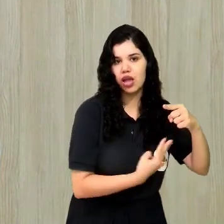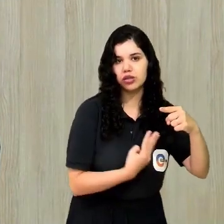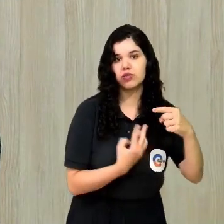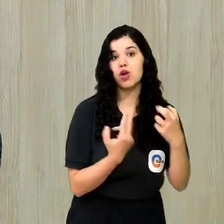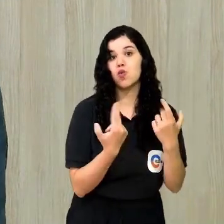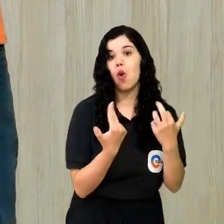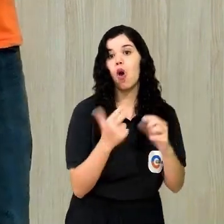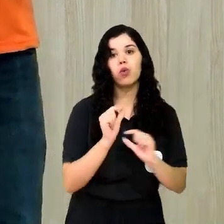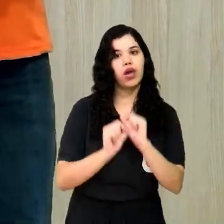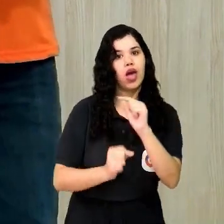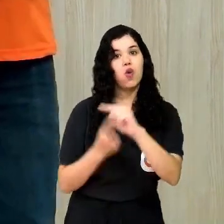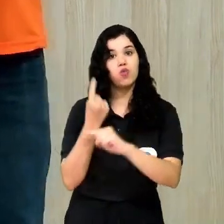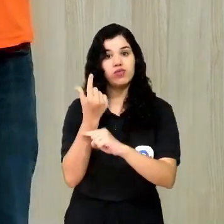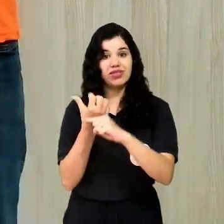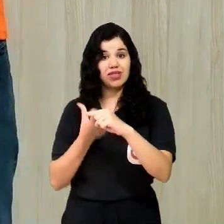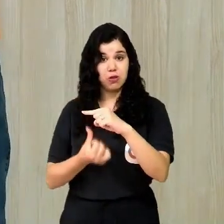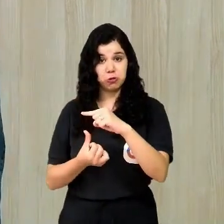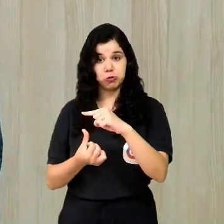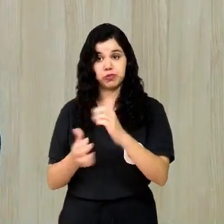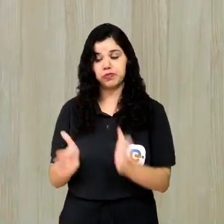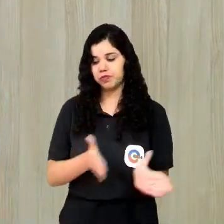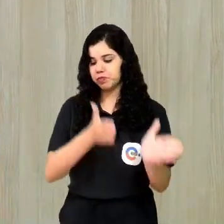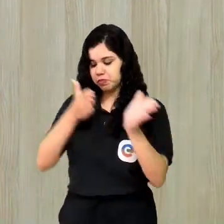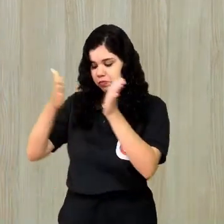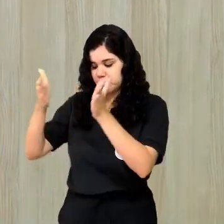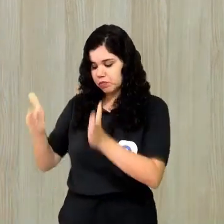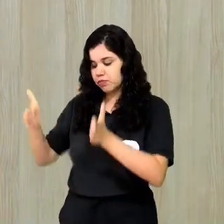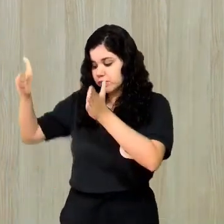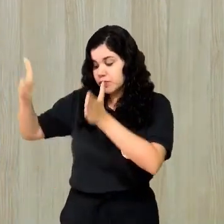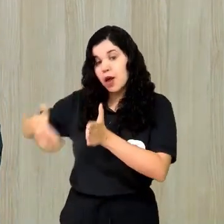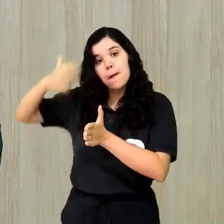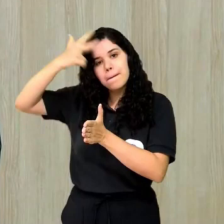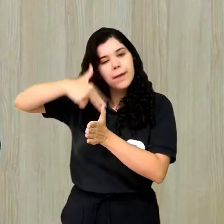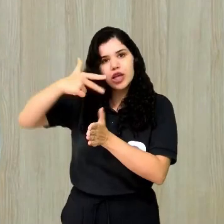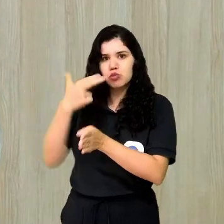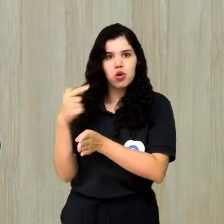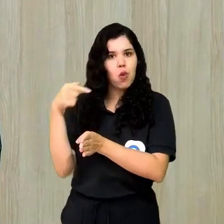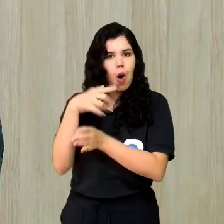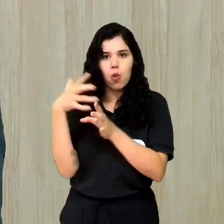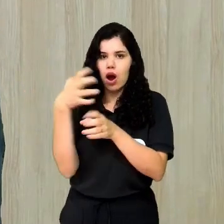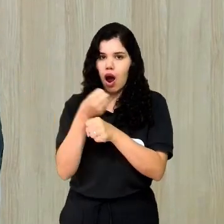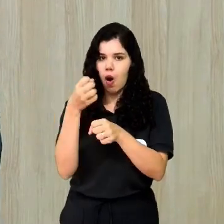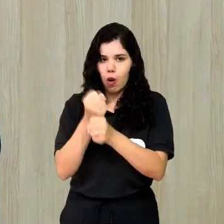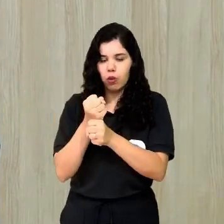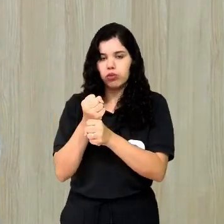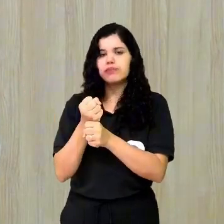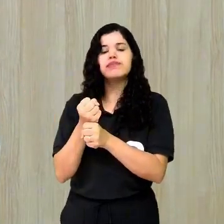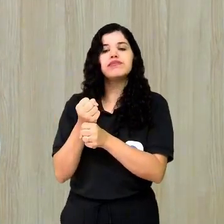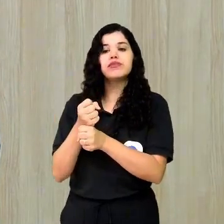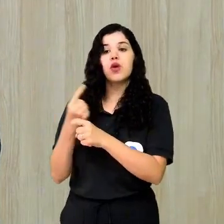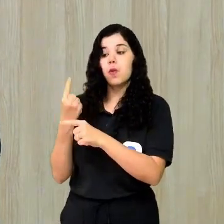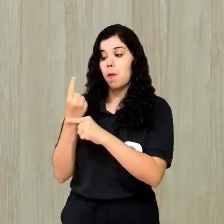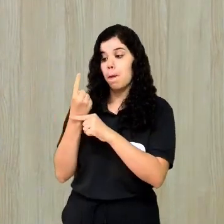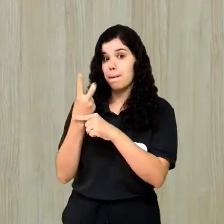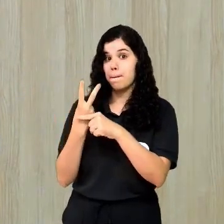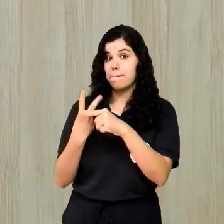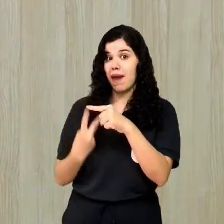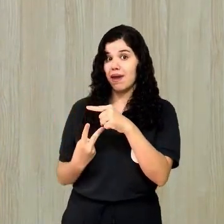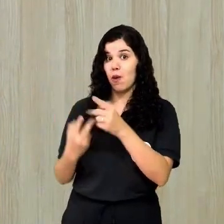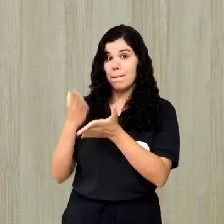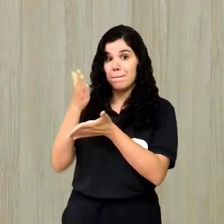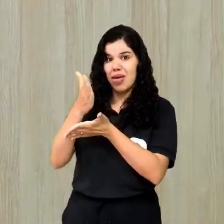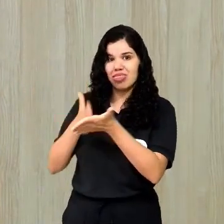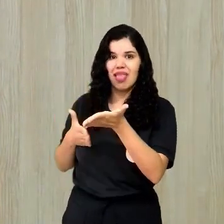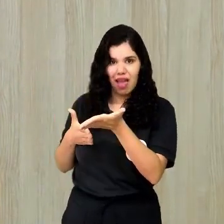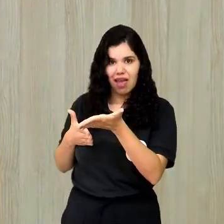ok? A mesma coisa eu vou fazer com a outra parte de chocolate. Esse 1/2, que era a